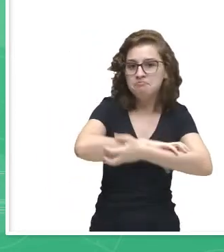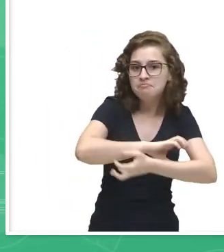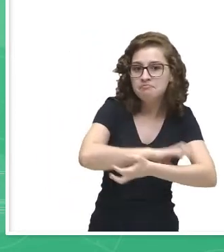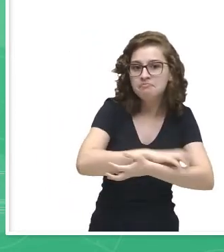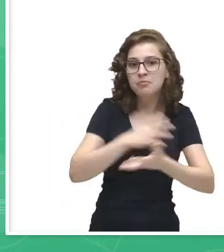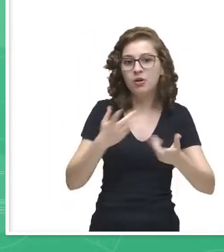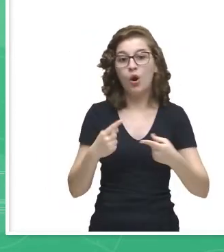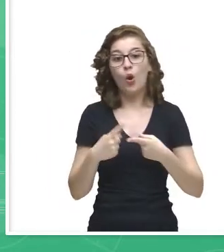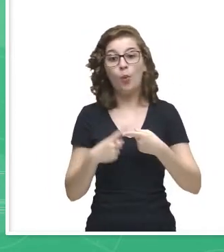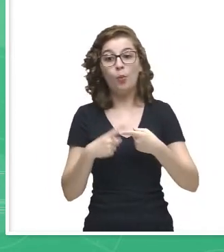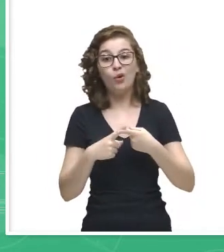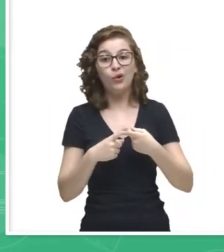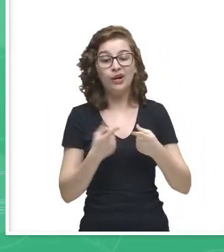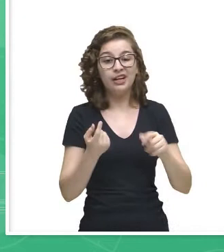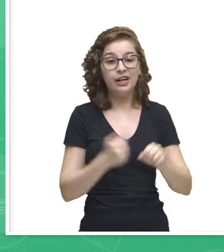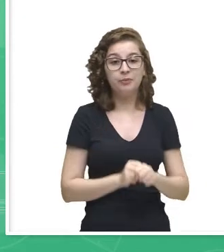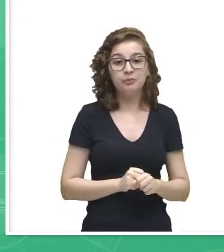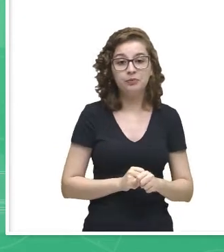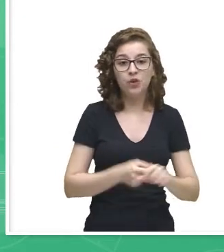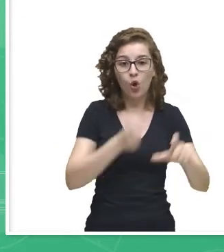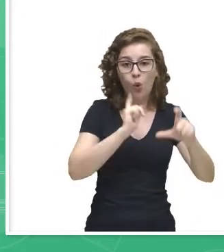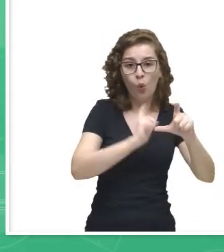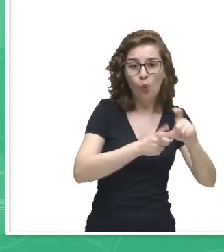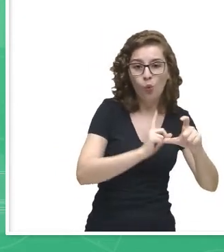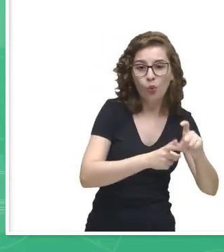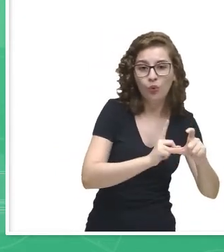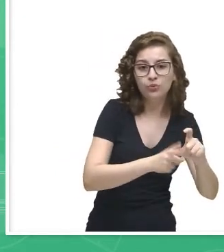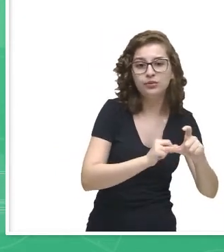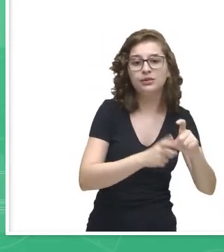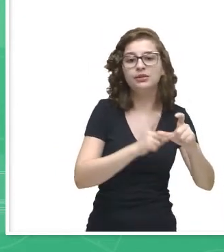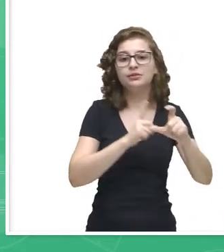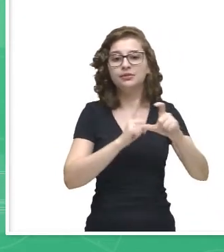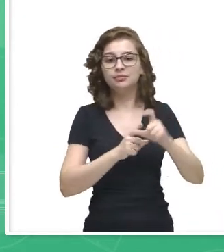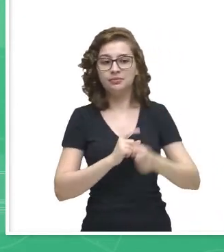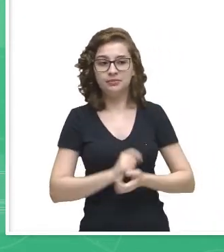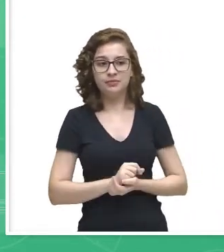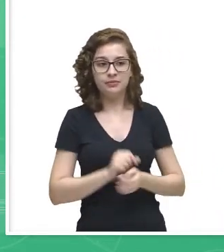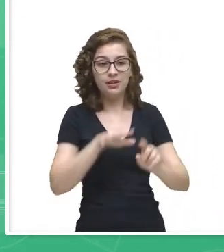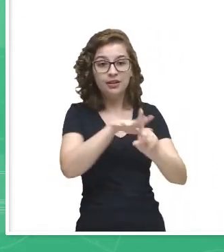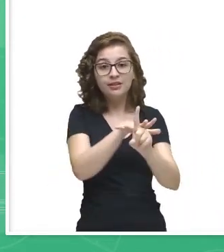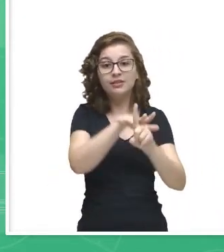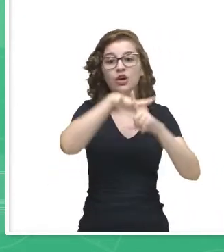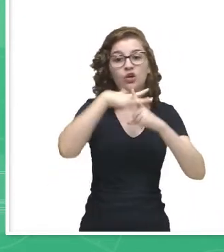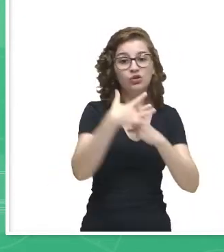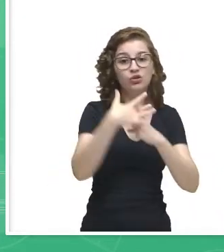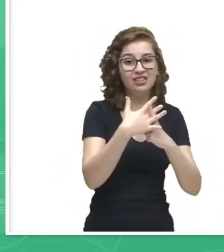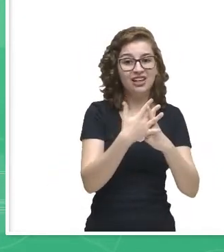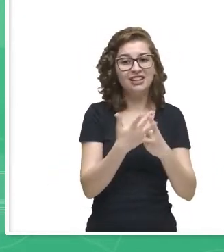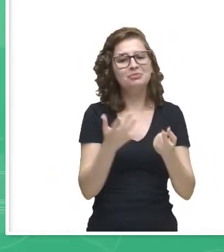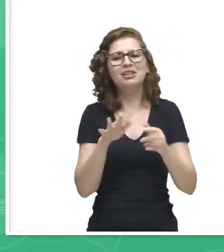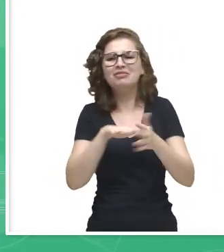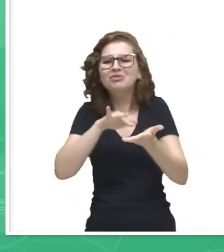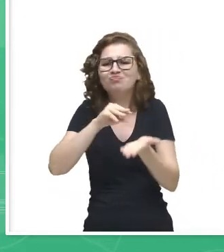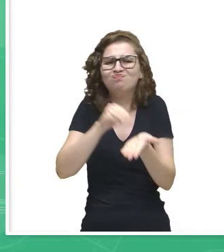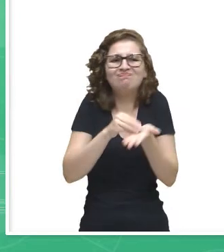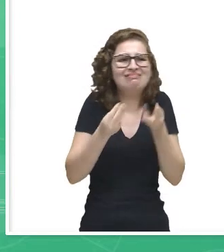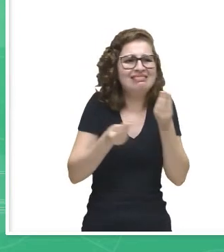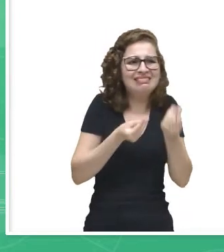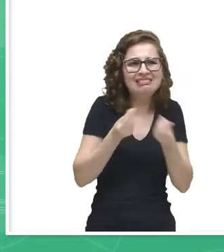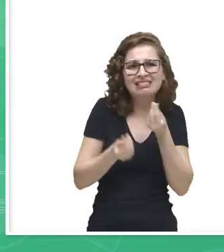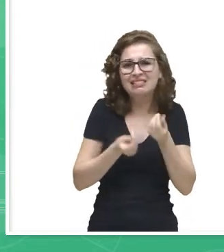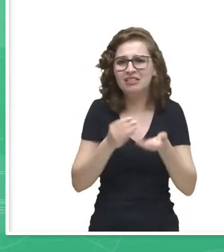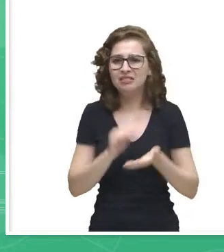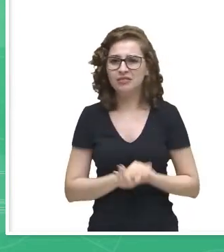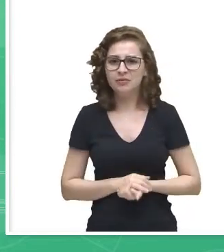do comunismo e do socialismo. Professora, de onde vêm essas ideias de que o comunismo e o socialismo podem avançar?